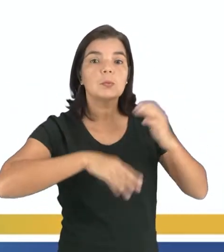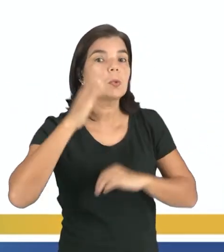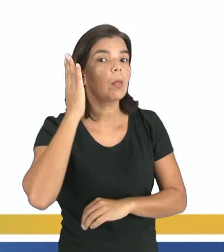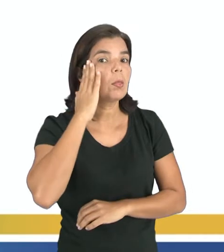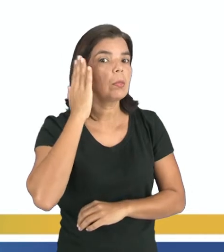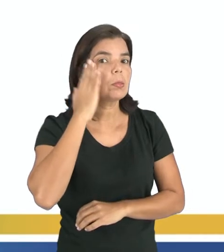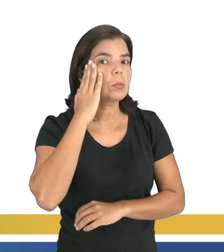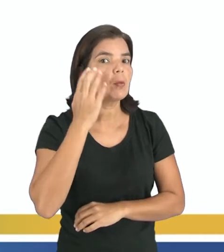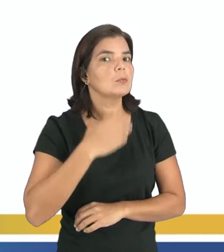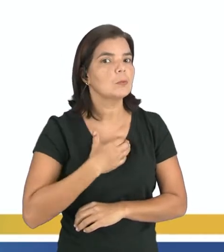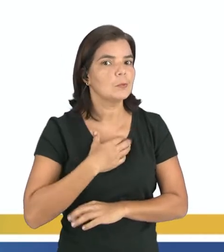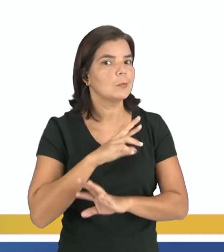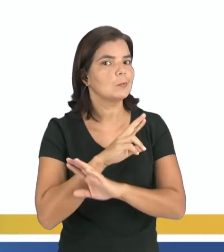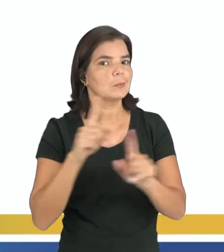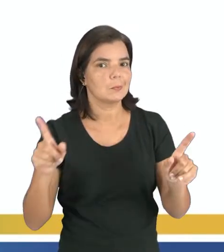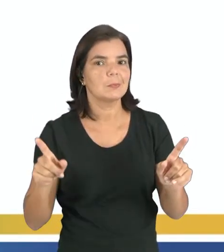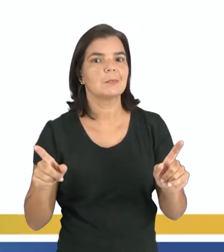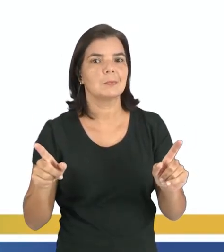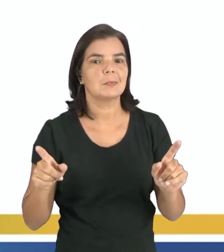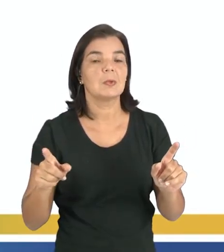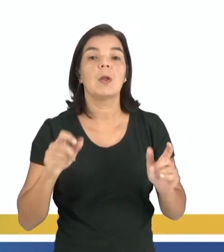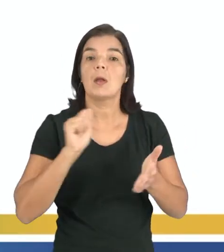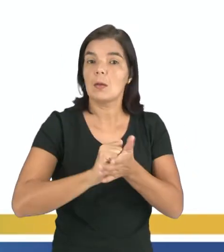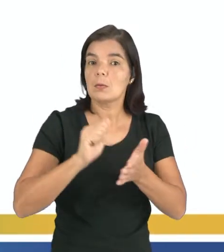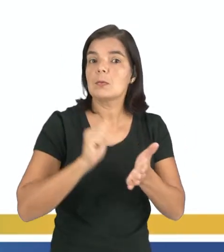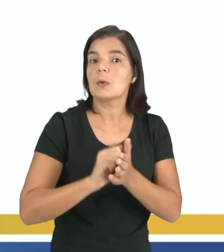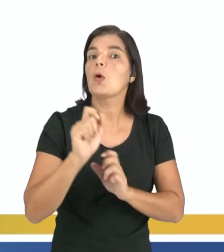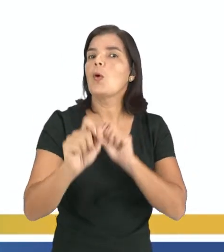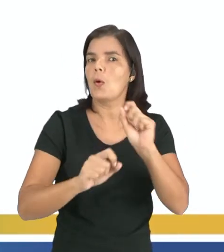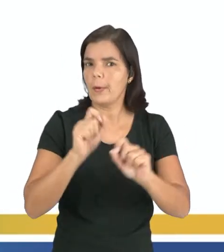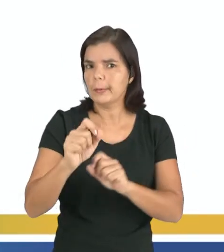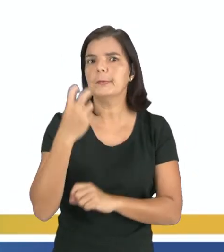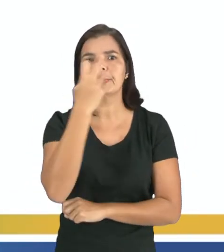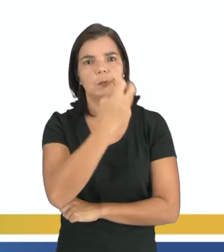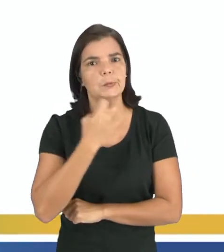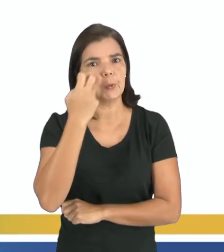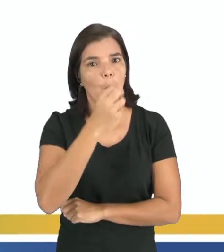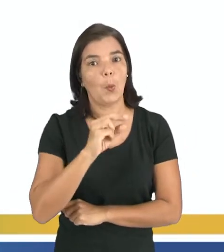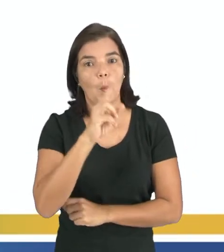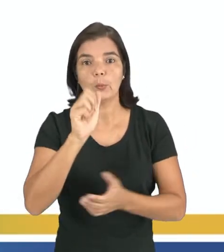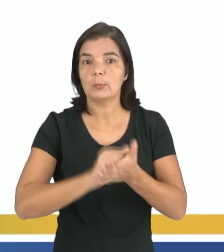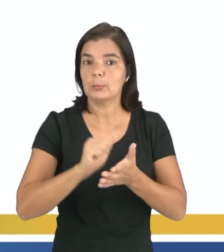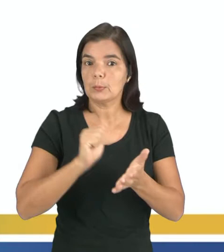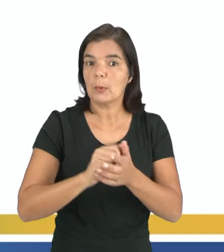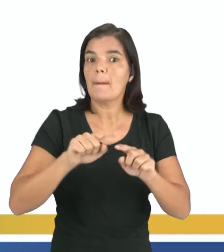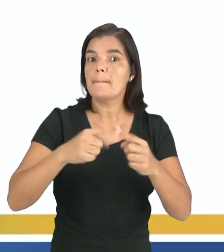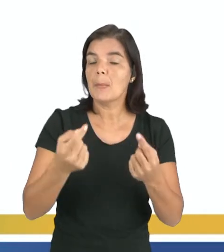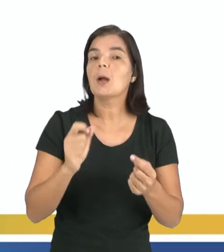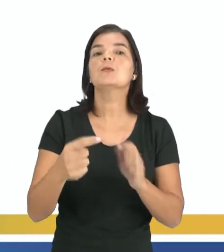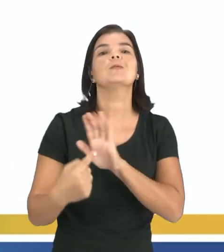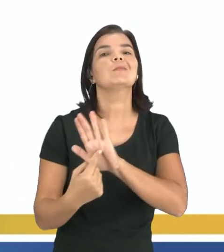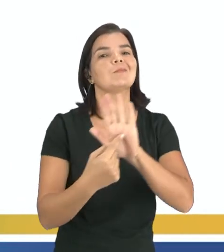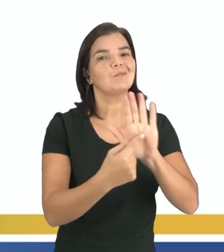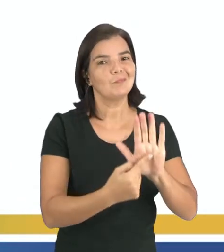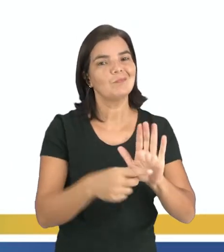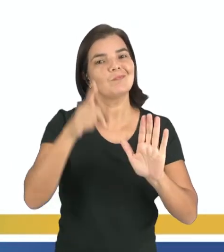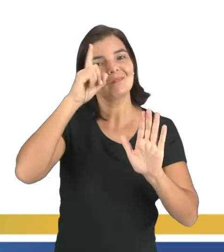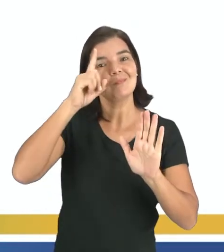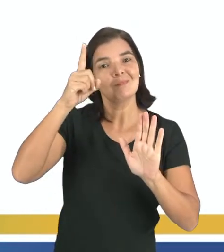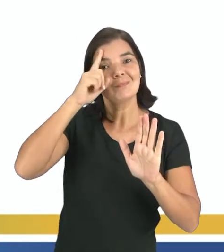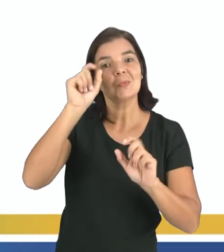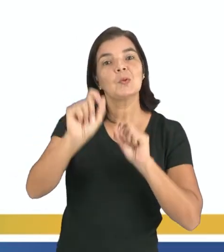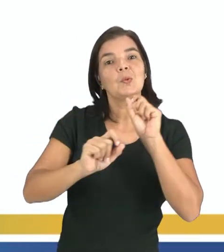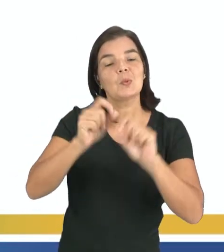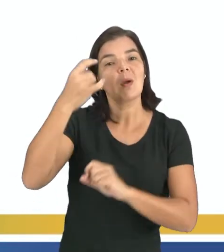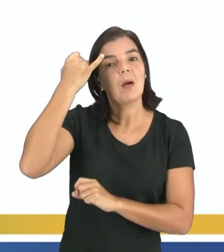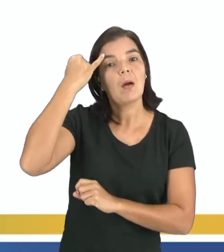entenda de uma forma contrária. Essas produções podem ser orais ou escritas e acaba assumindo no nosso dia a dia